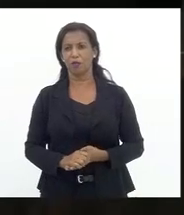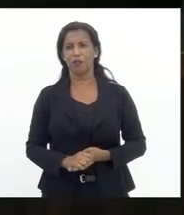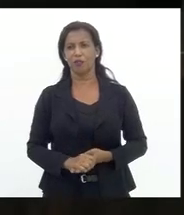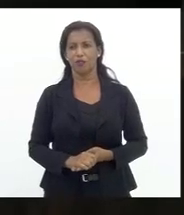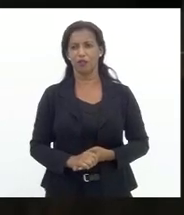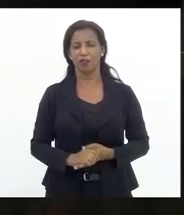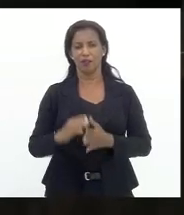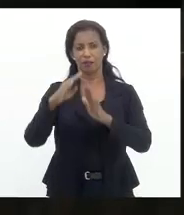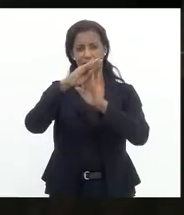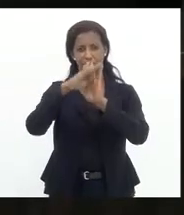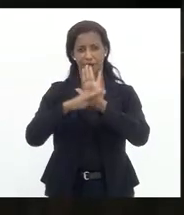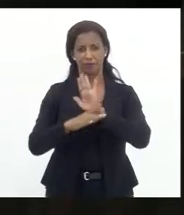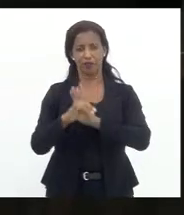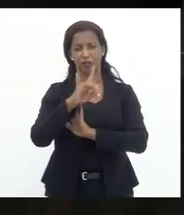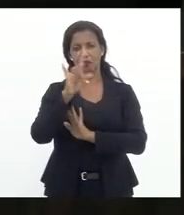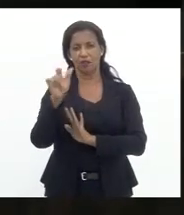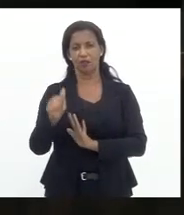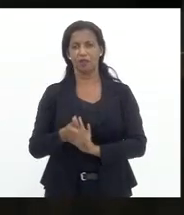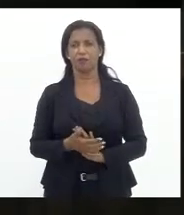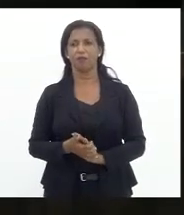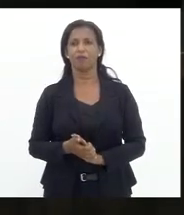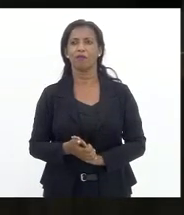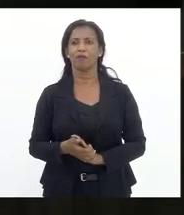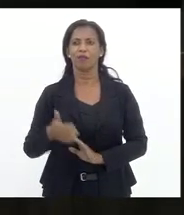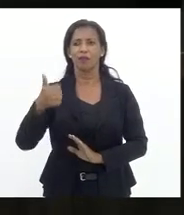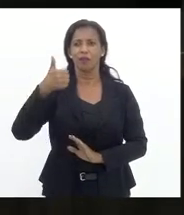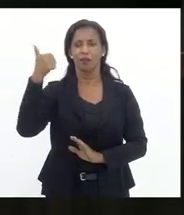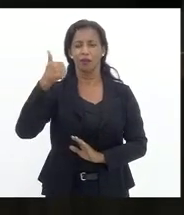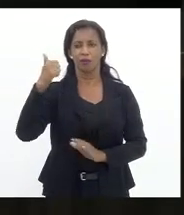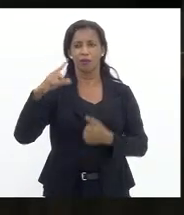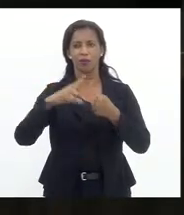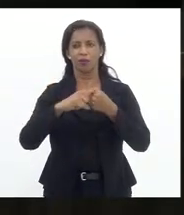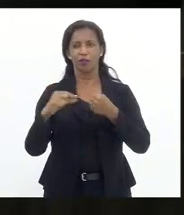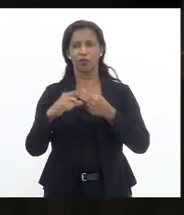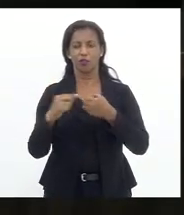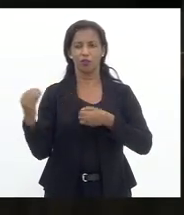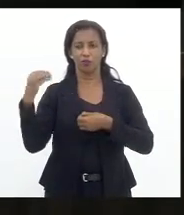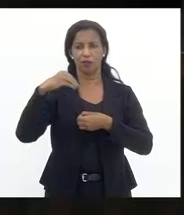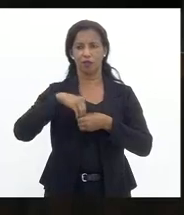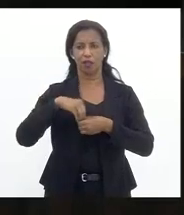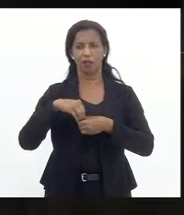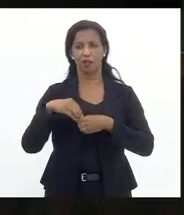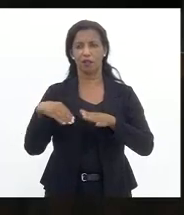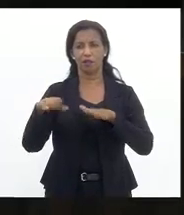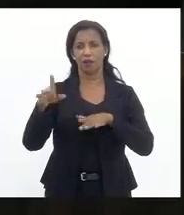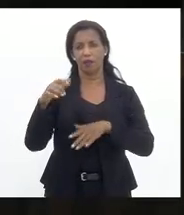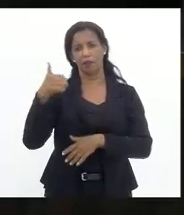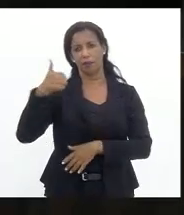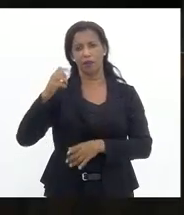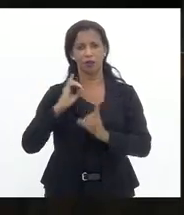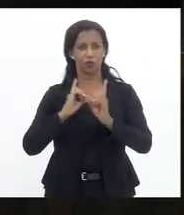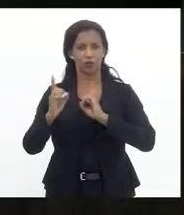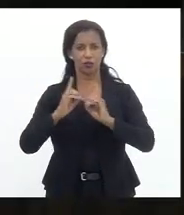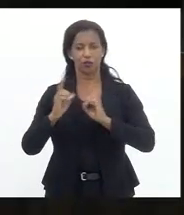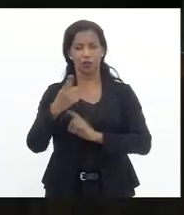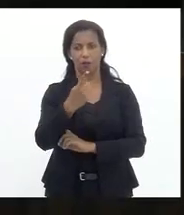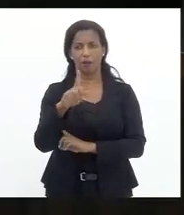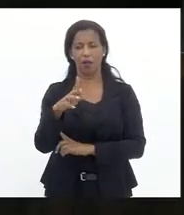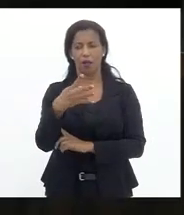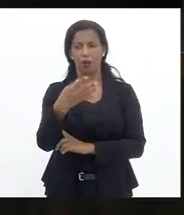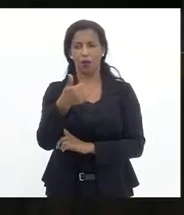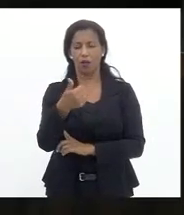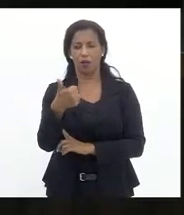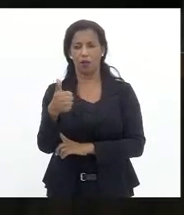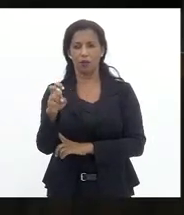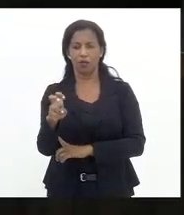Incluídos na ordem do dia, de acordo com o parágrafo 1º do artigo 47 do Regimento Interno, em tramitação ordinária, em primeira discussão, projeto de lei